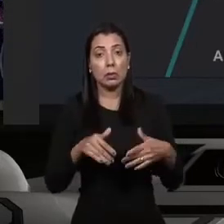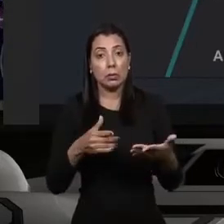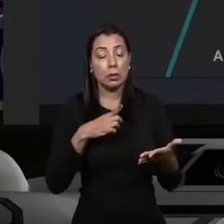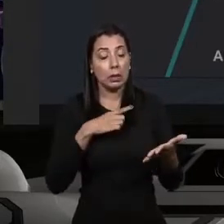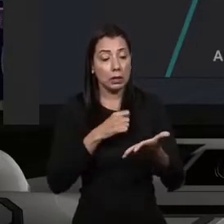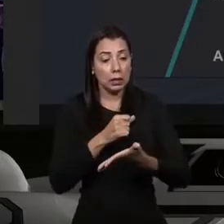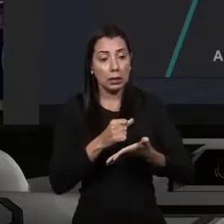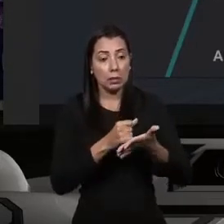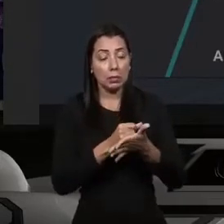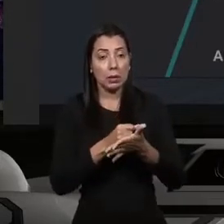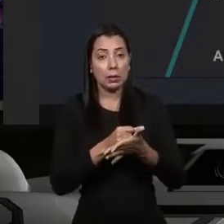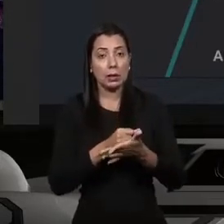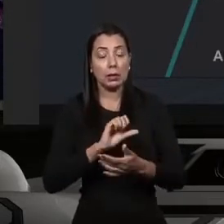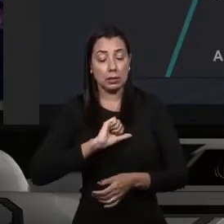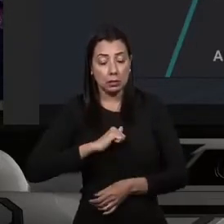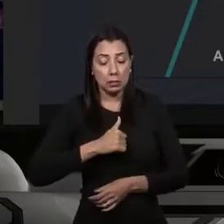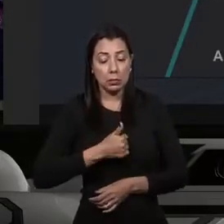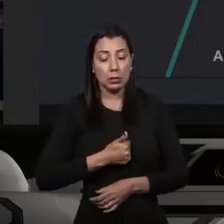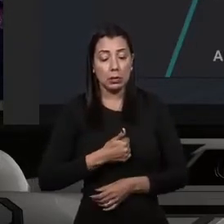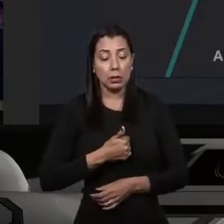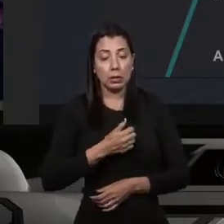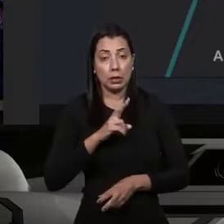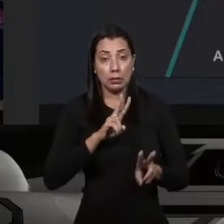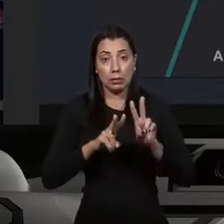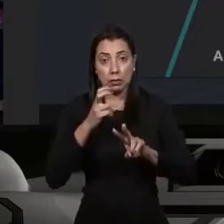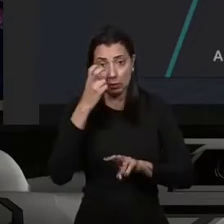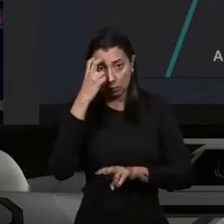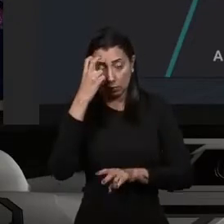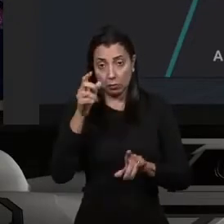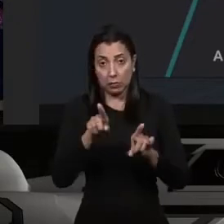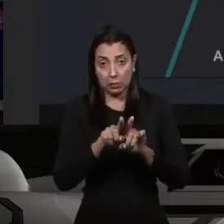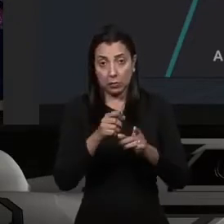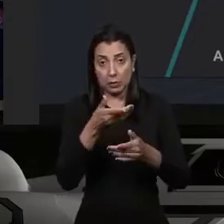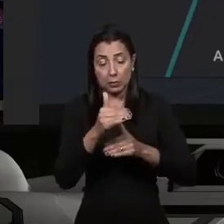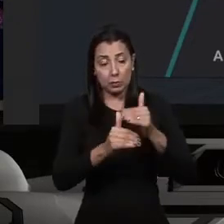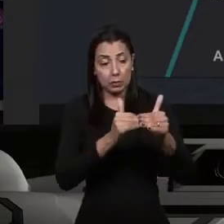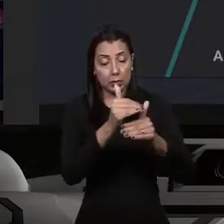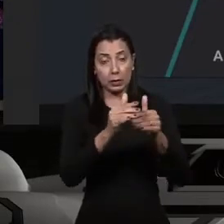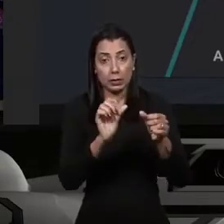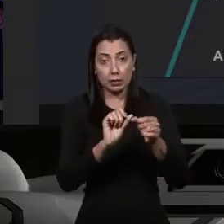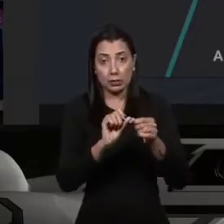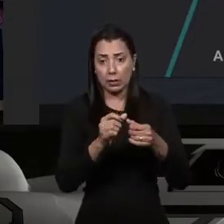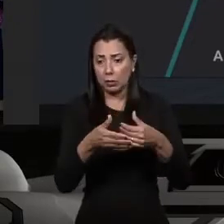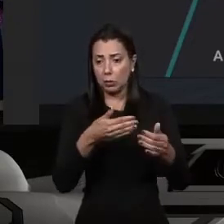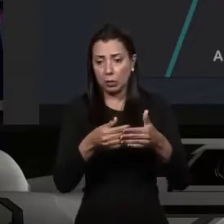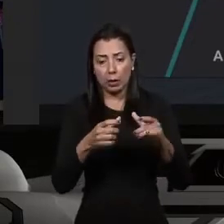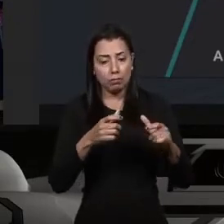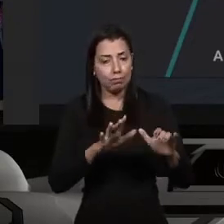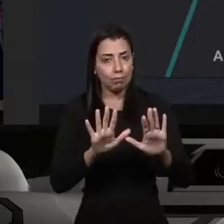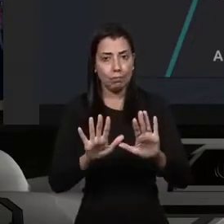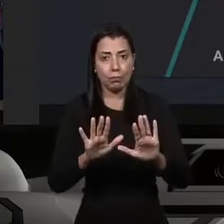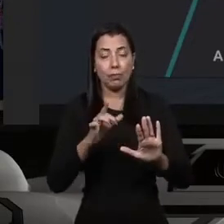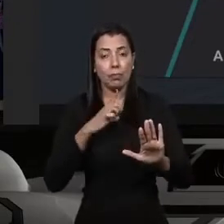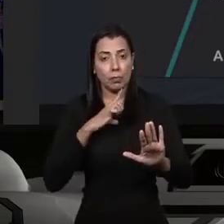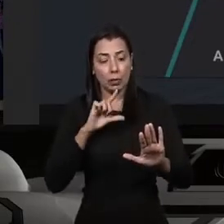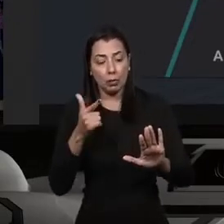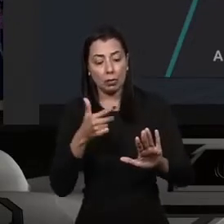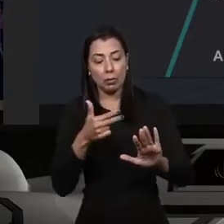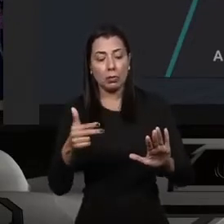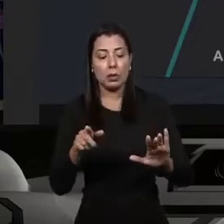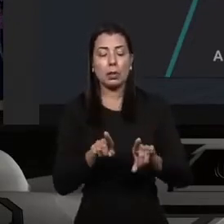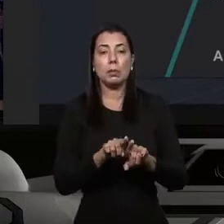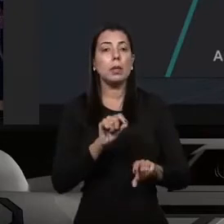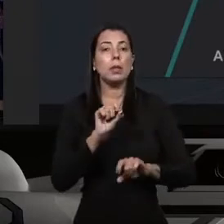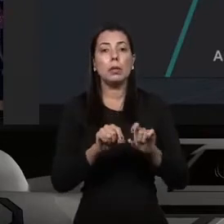da antropologia e a visão da cultura. Então, não, esse processo ele não é feito de qualquer forma. A gente tem um outro pilar, que é